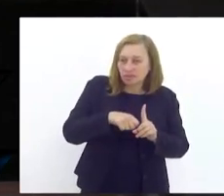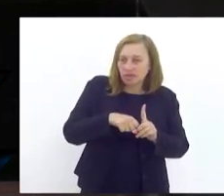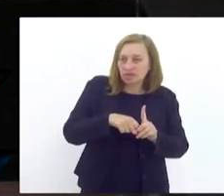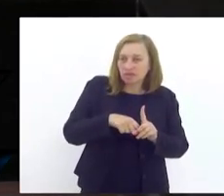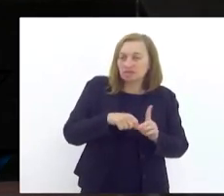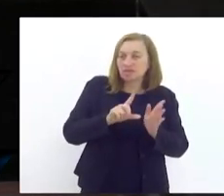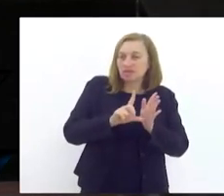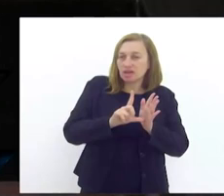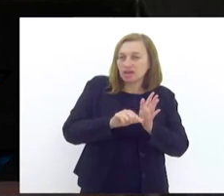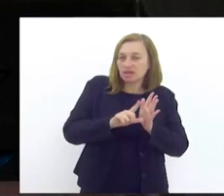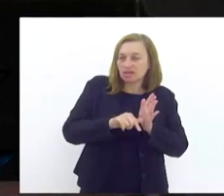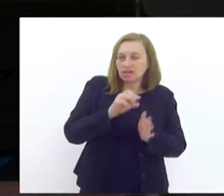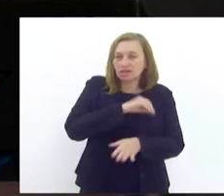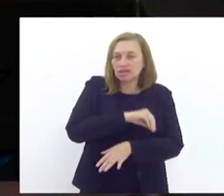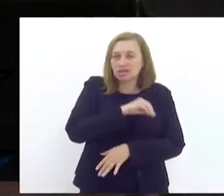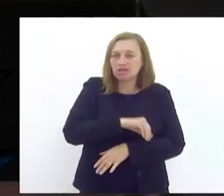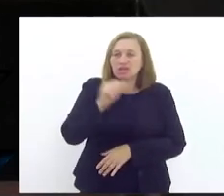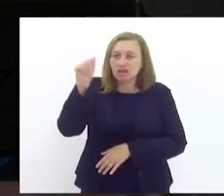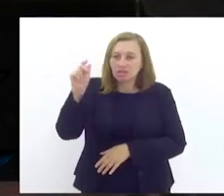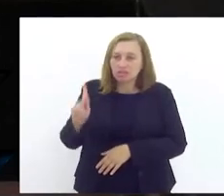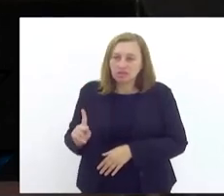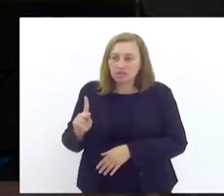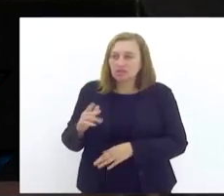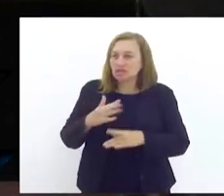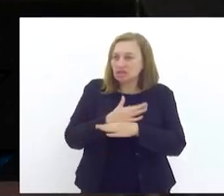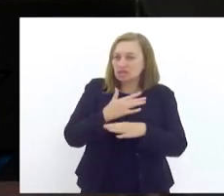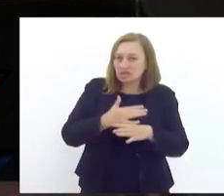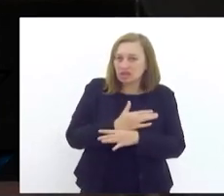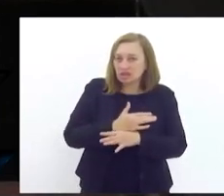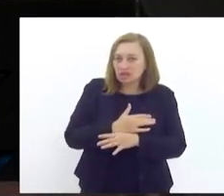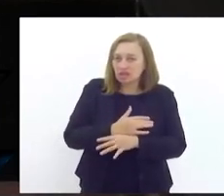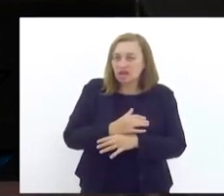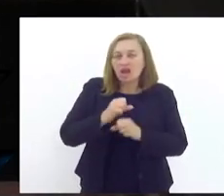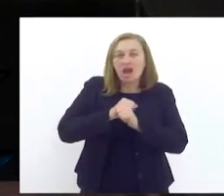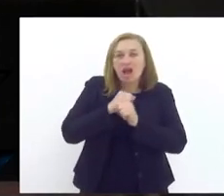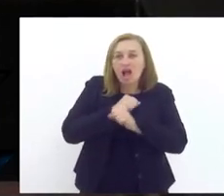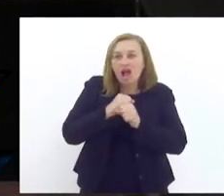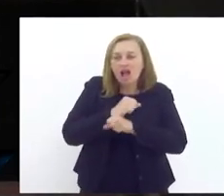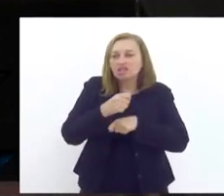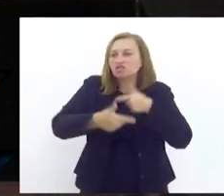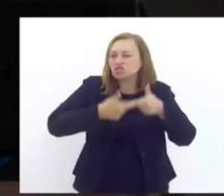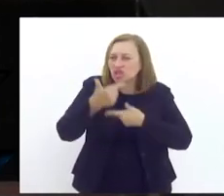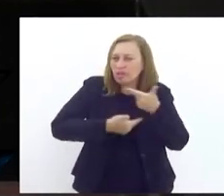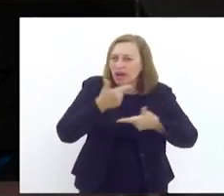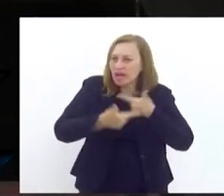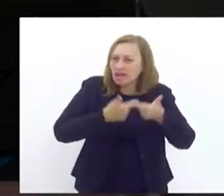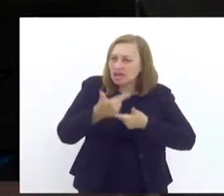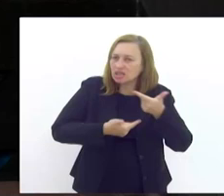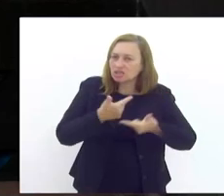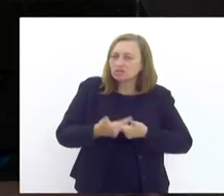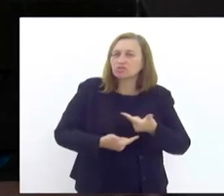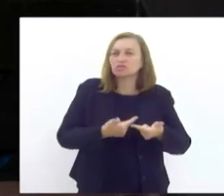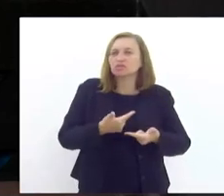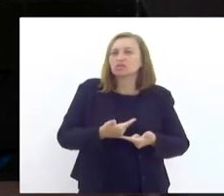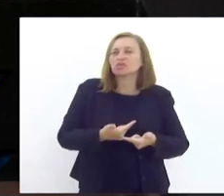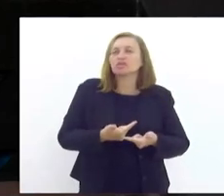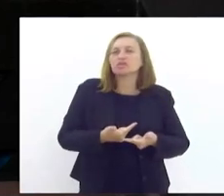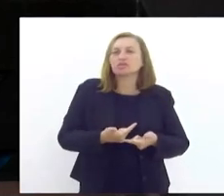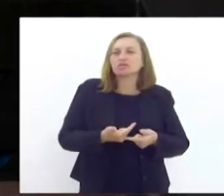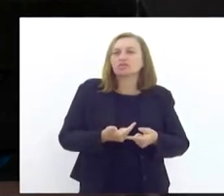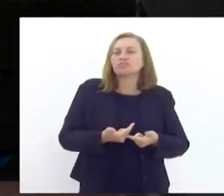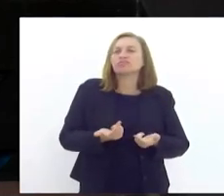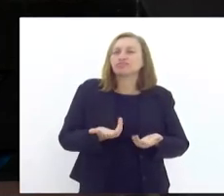os aposentados e pensionistas da cidade que há anos carregar essa cidade a prefeitura nas costas